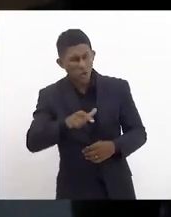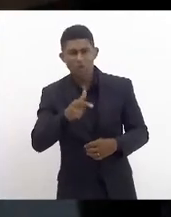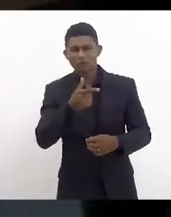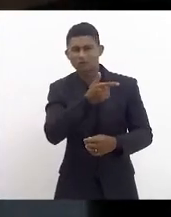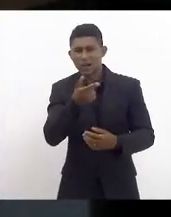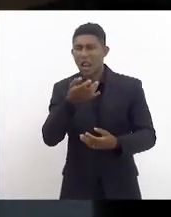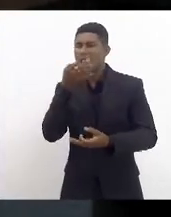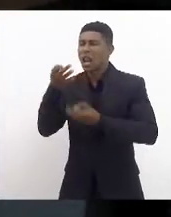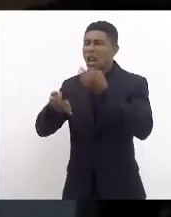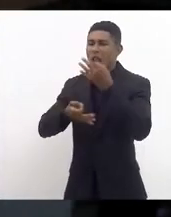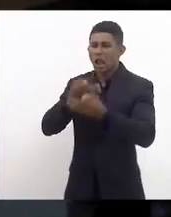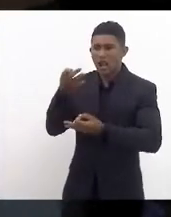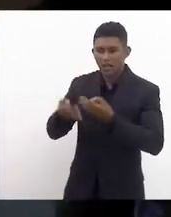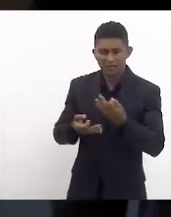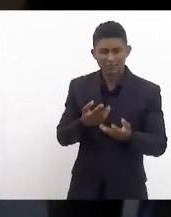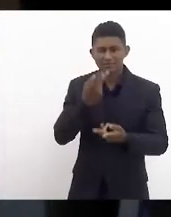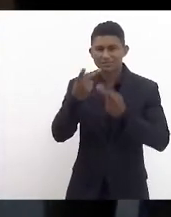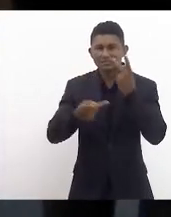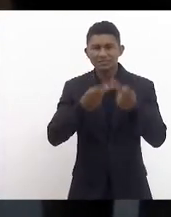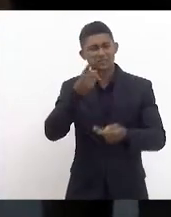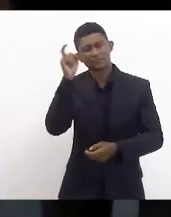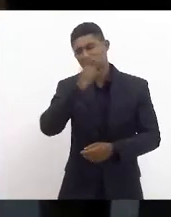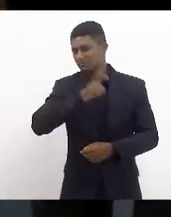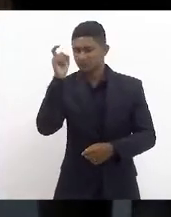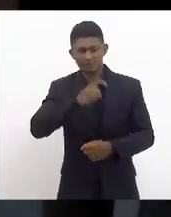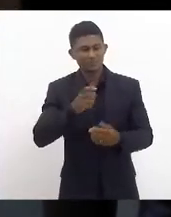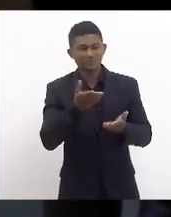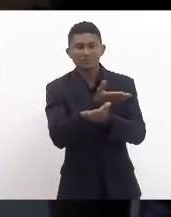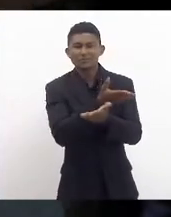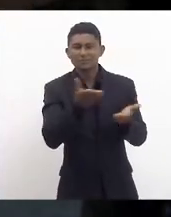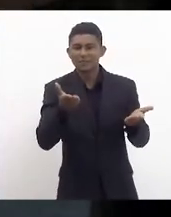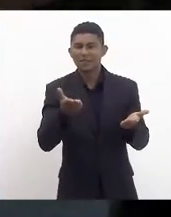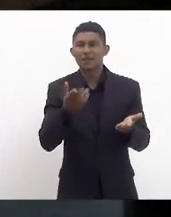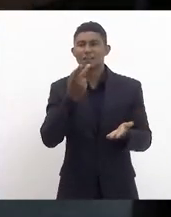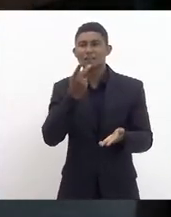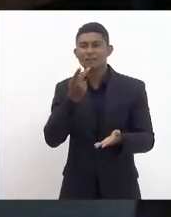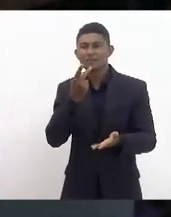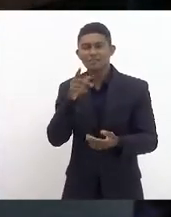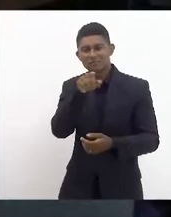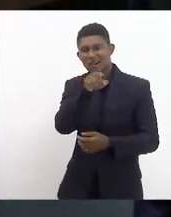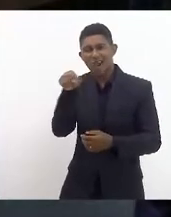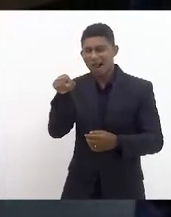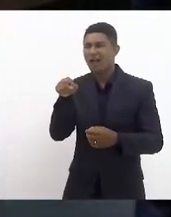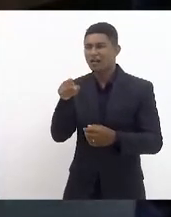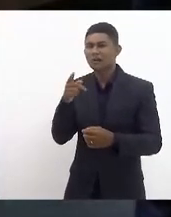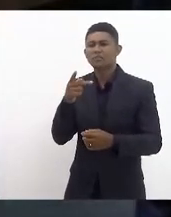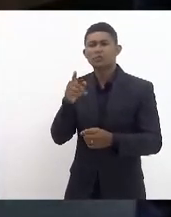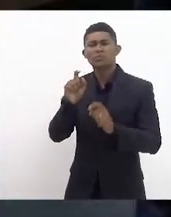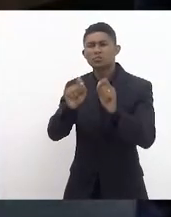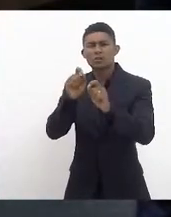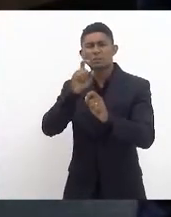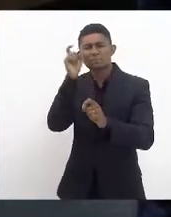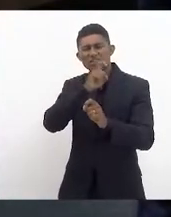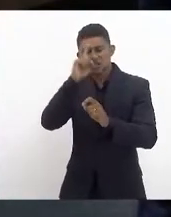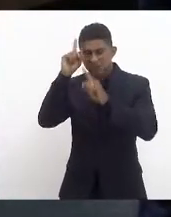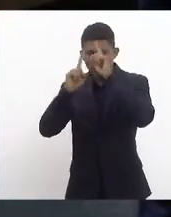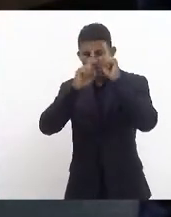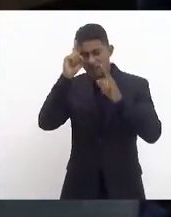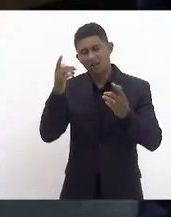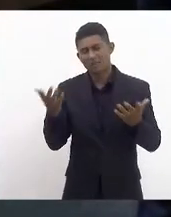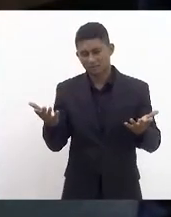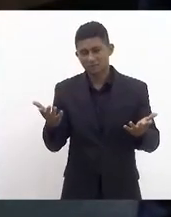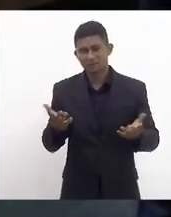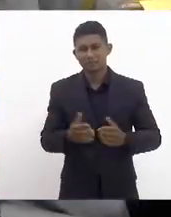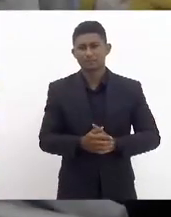hipócrita, mentirosa e farsante de criar narrativas de assassinato de reputação e inventando mentiras. Muito obrigado, senhor